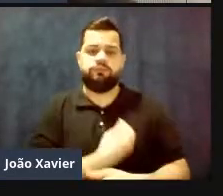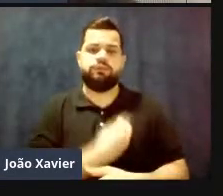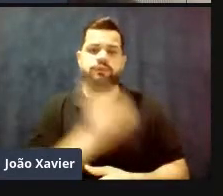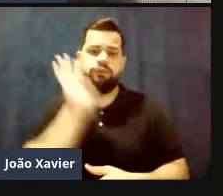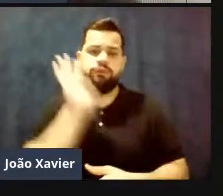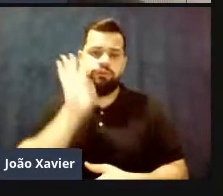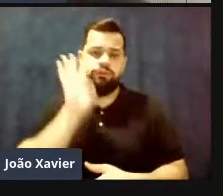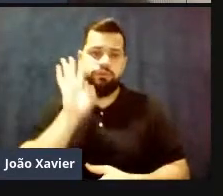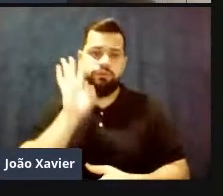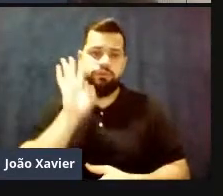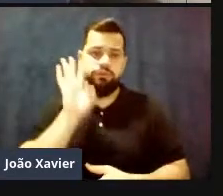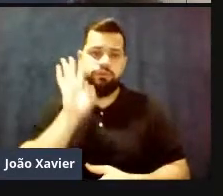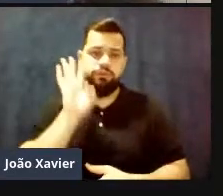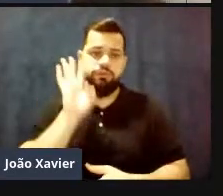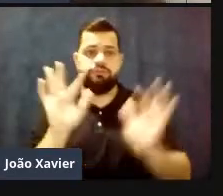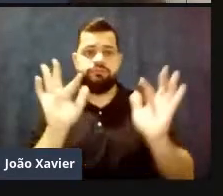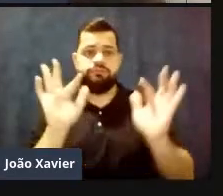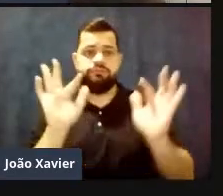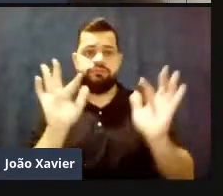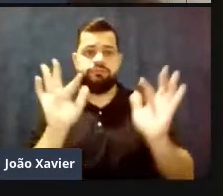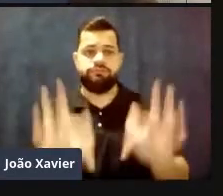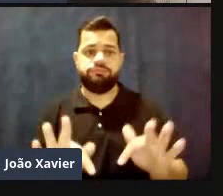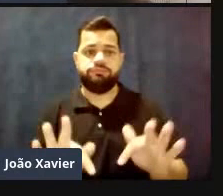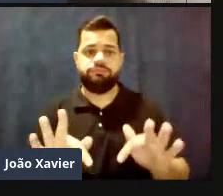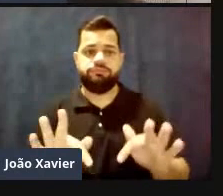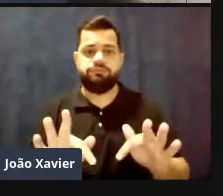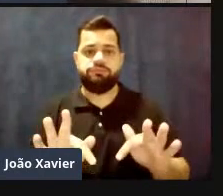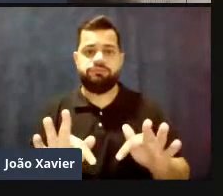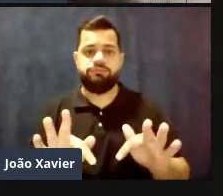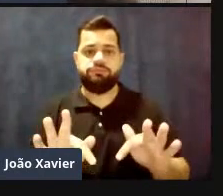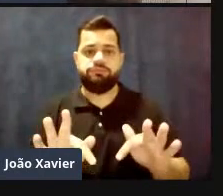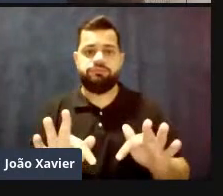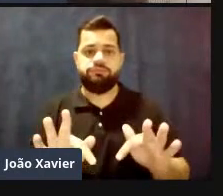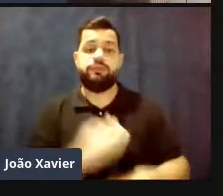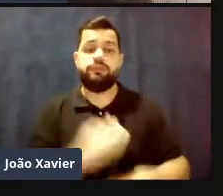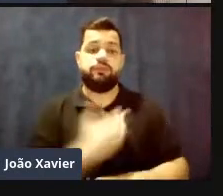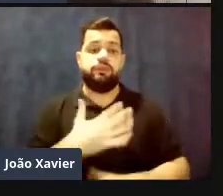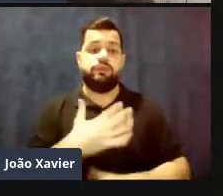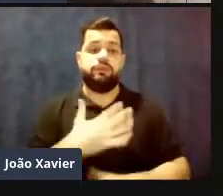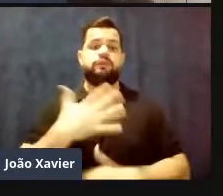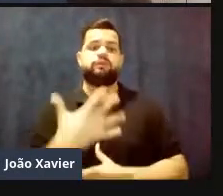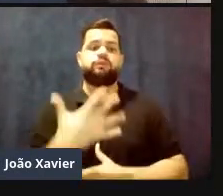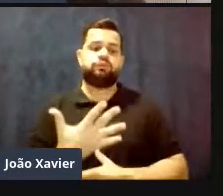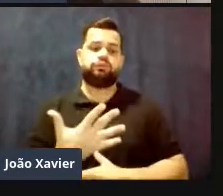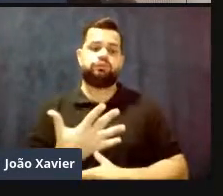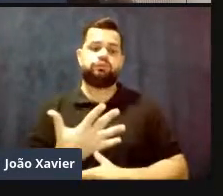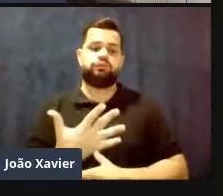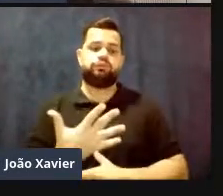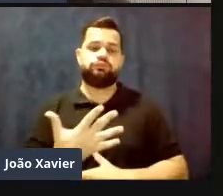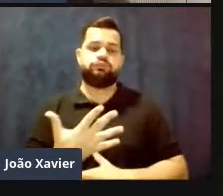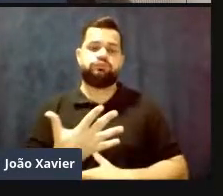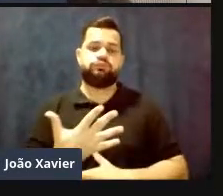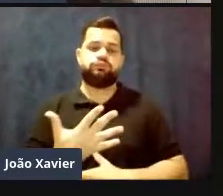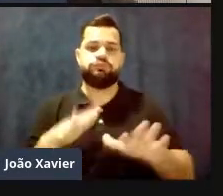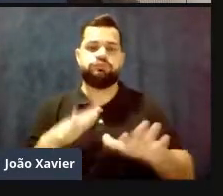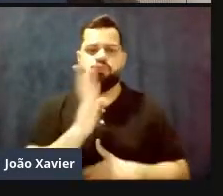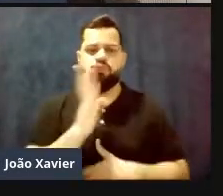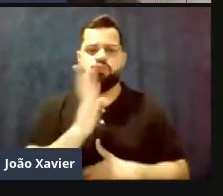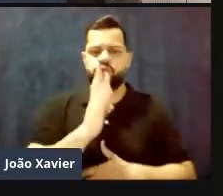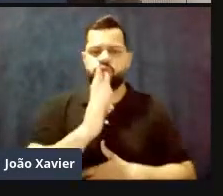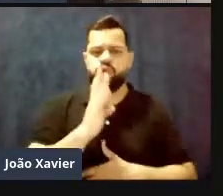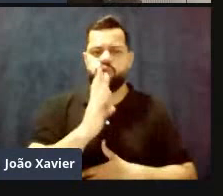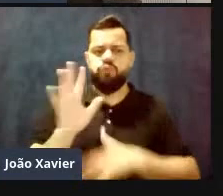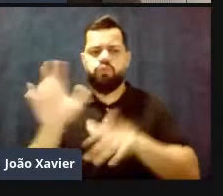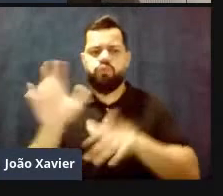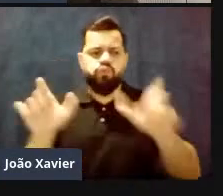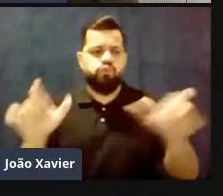uma imagem de que a vida ela prega surpresas para a gente. E você acaba conhecendo nichos, pessoas, contextos fantásticos.